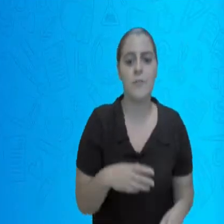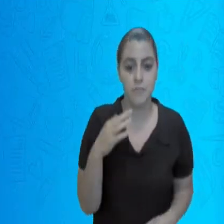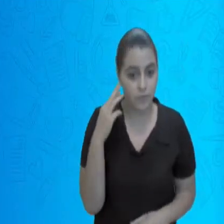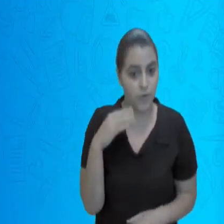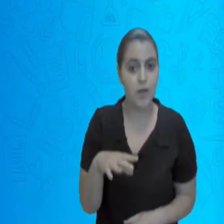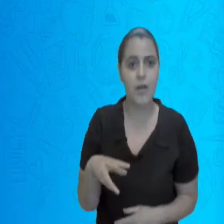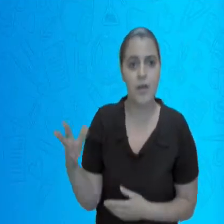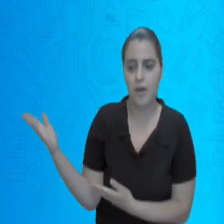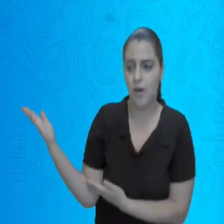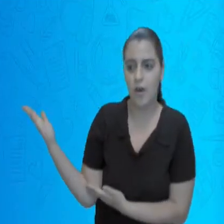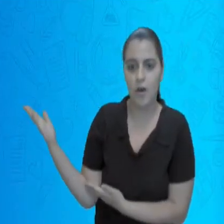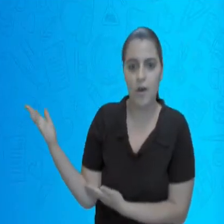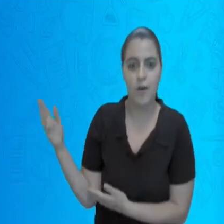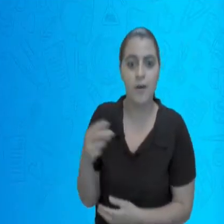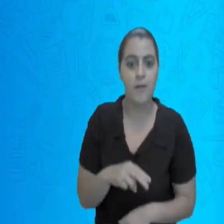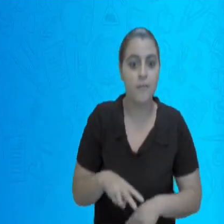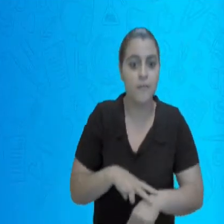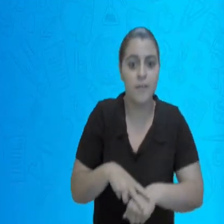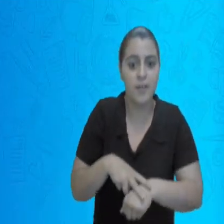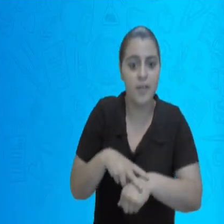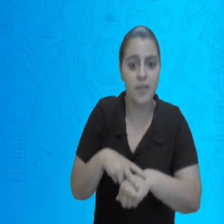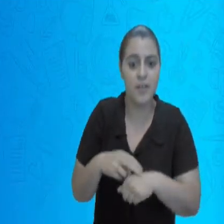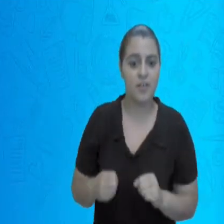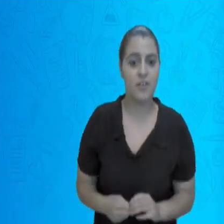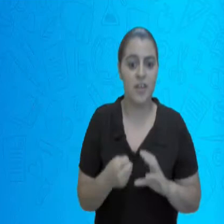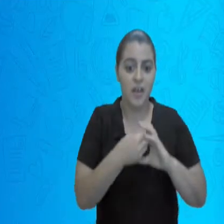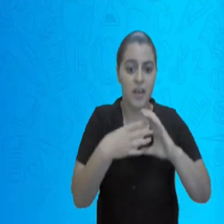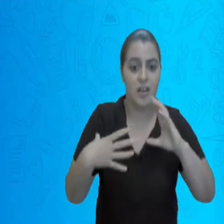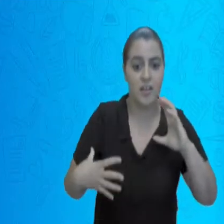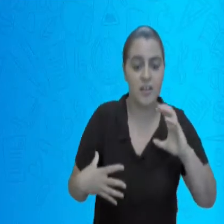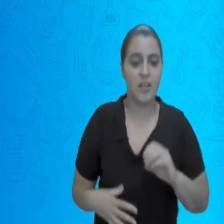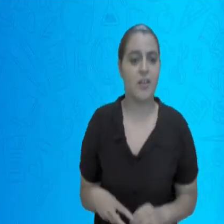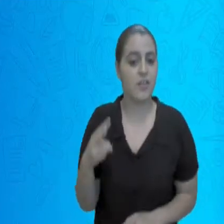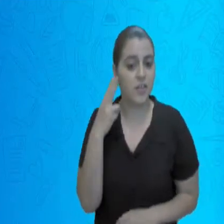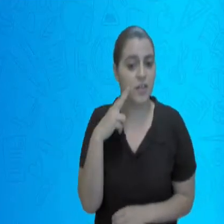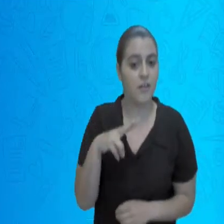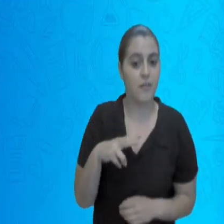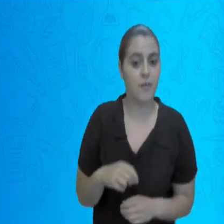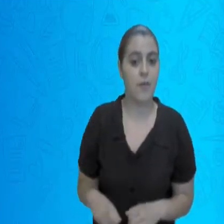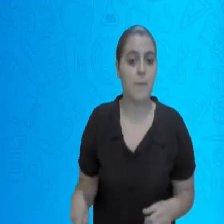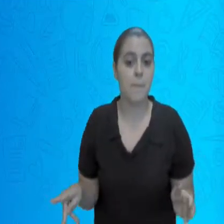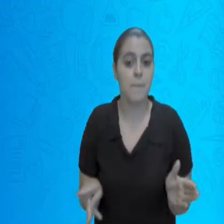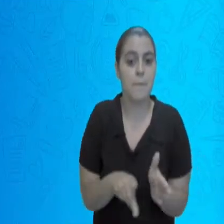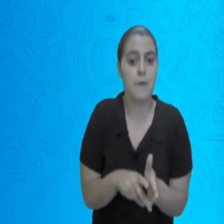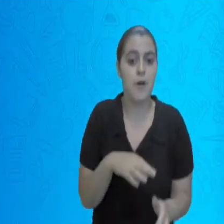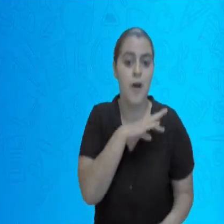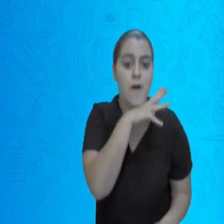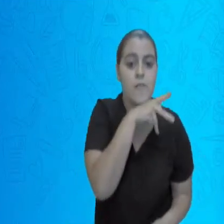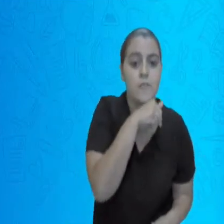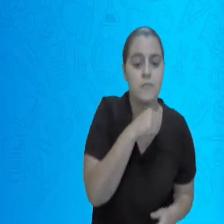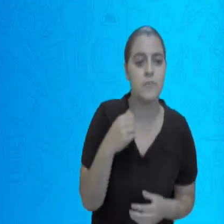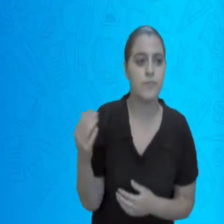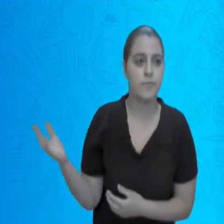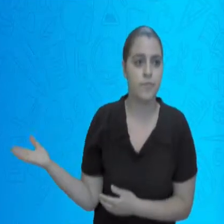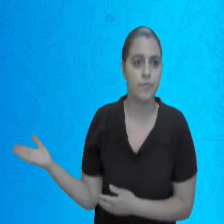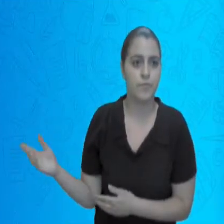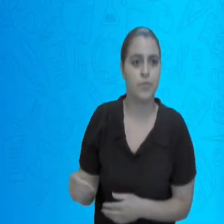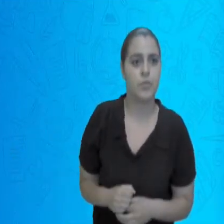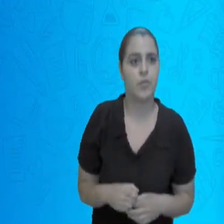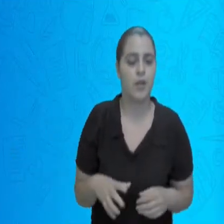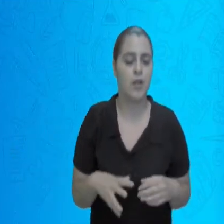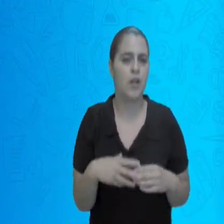um animal porque ele tem aquelas características que a gente viu lá, que é própria do reino animal. Ele é